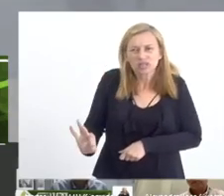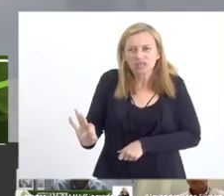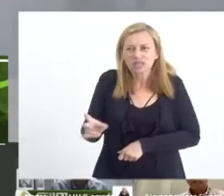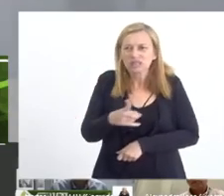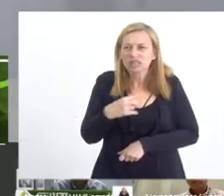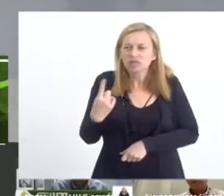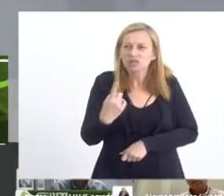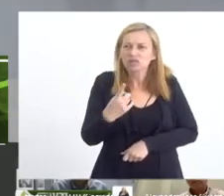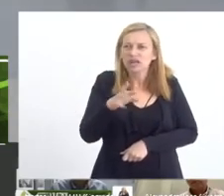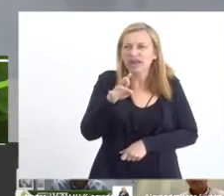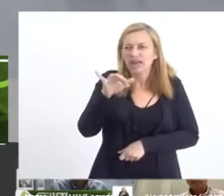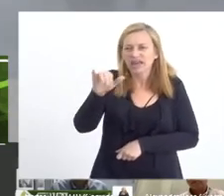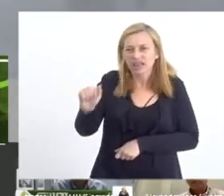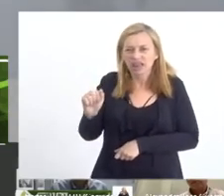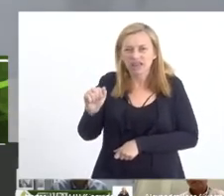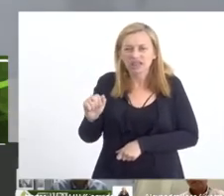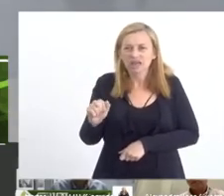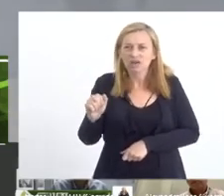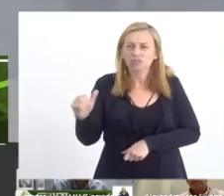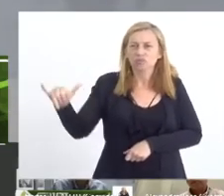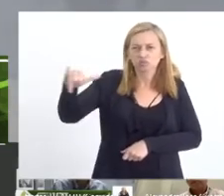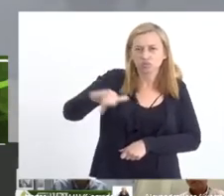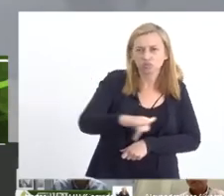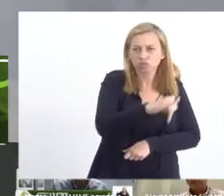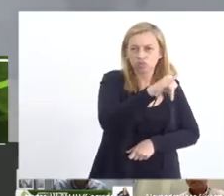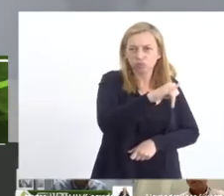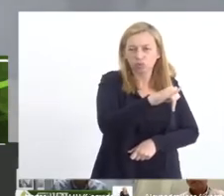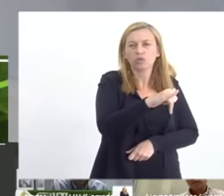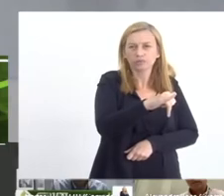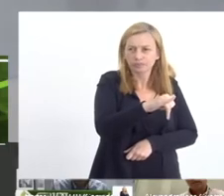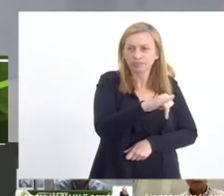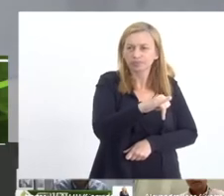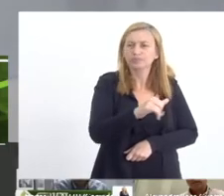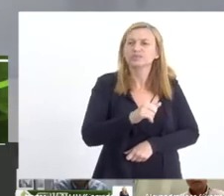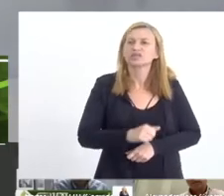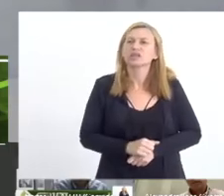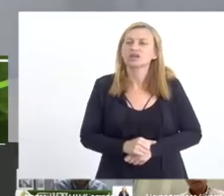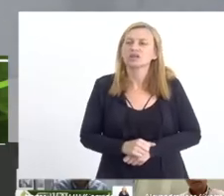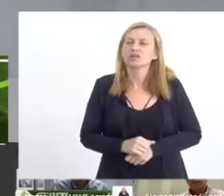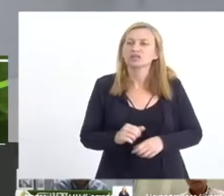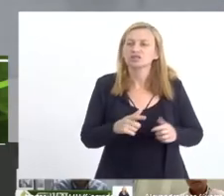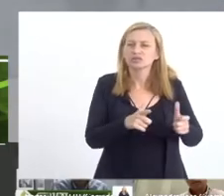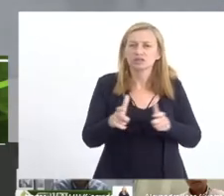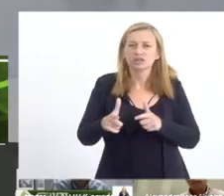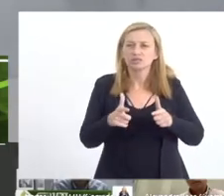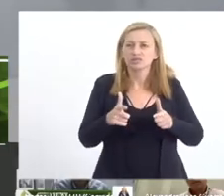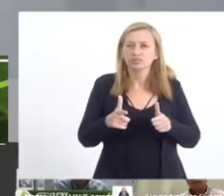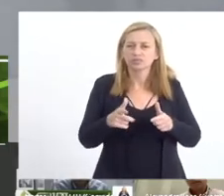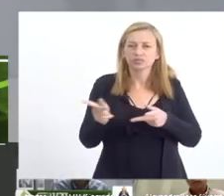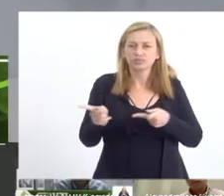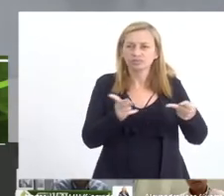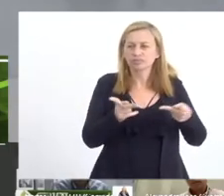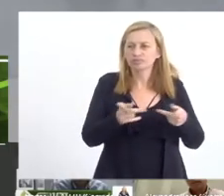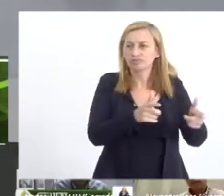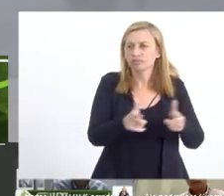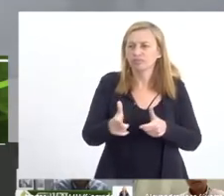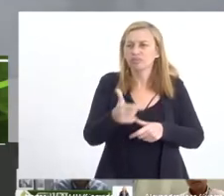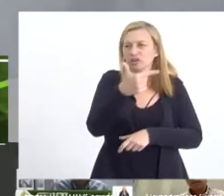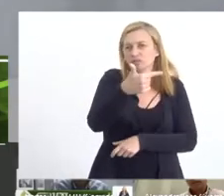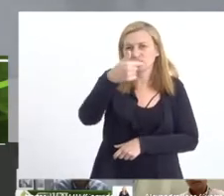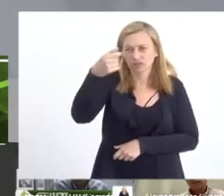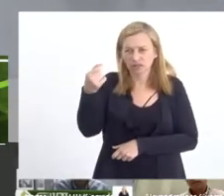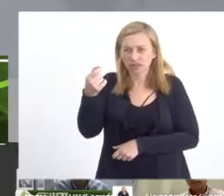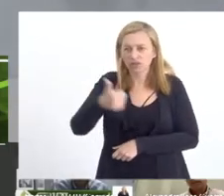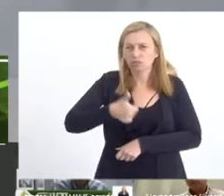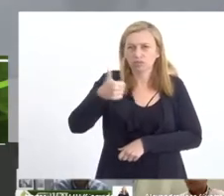nossa receita com negócios aéreos em incentivos e promoção do destino. Em 2020, o